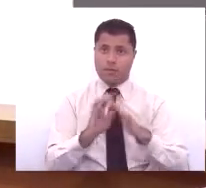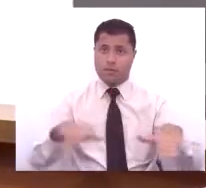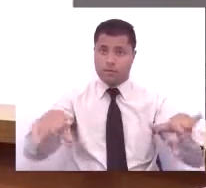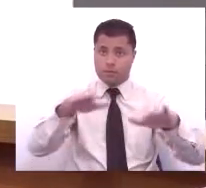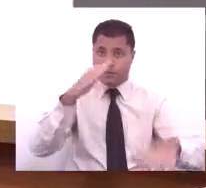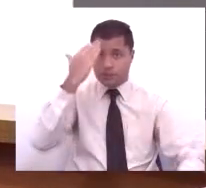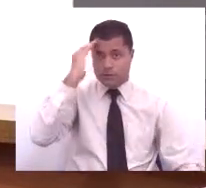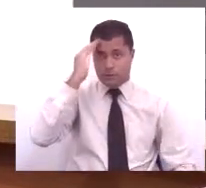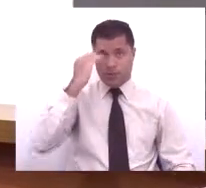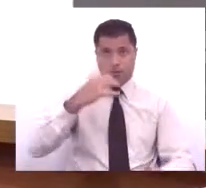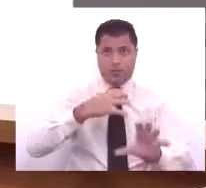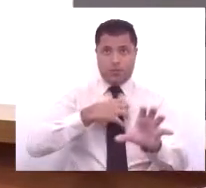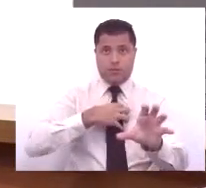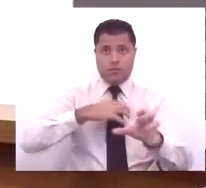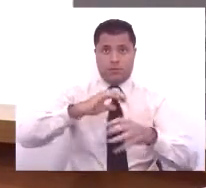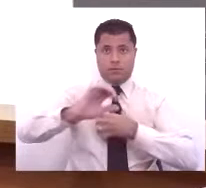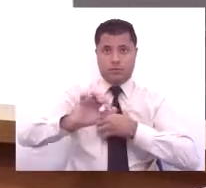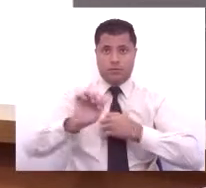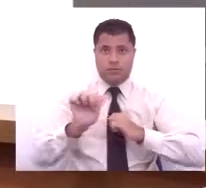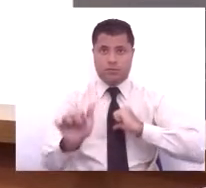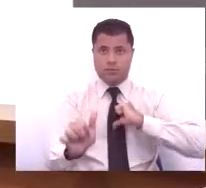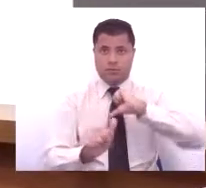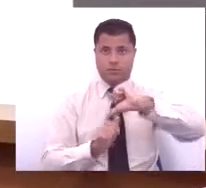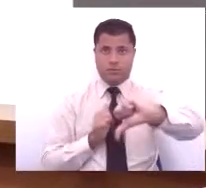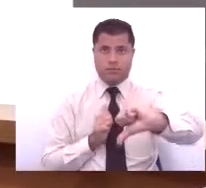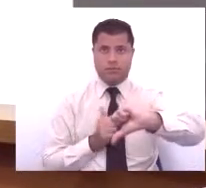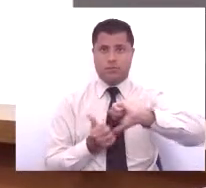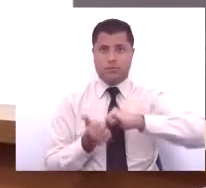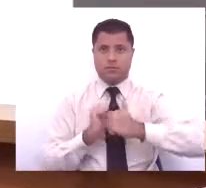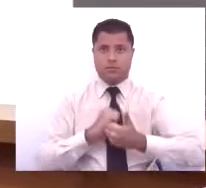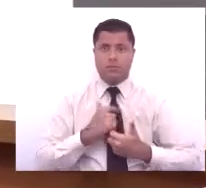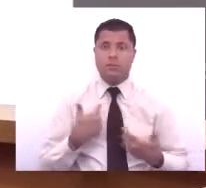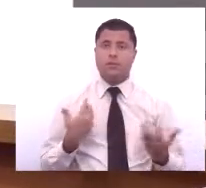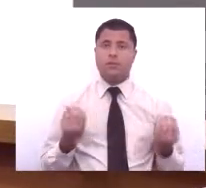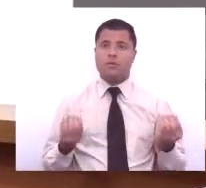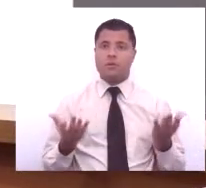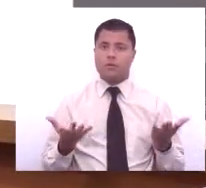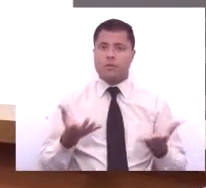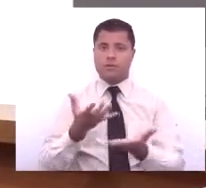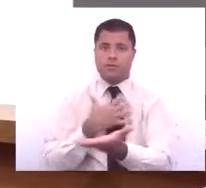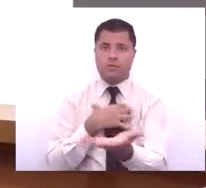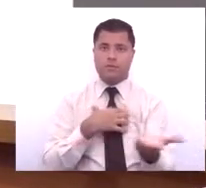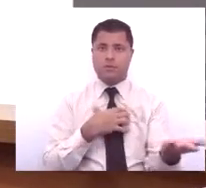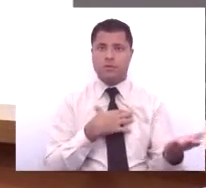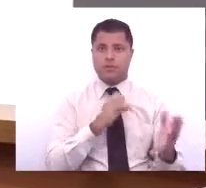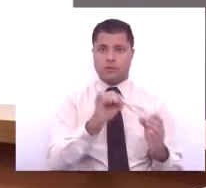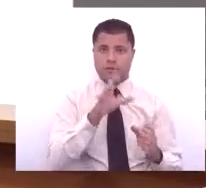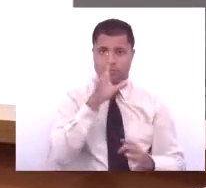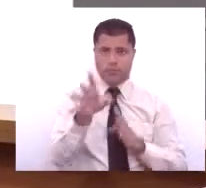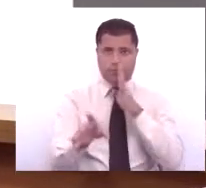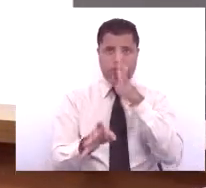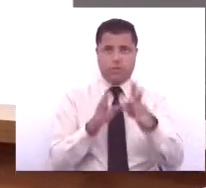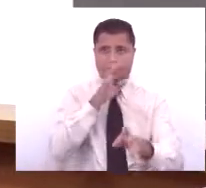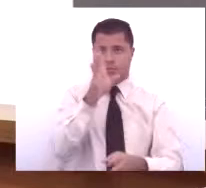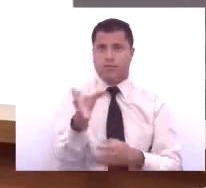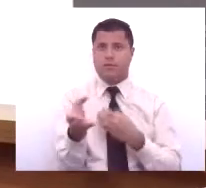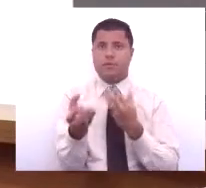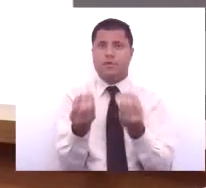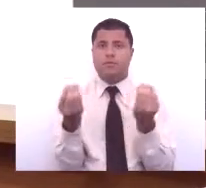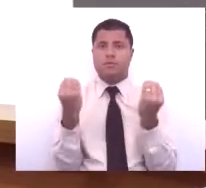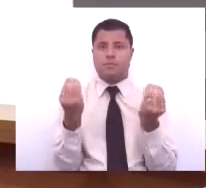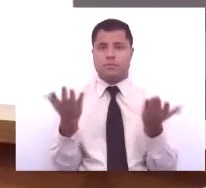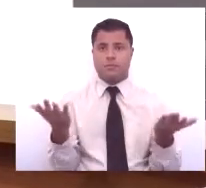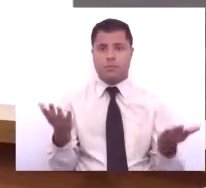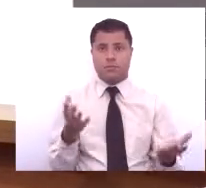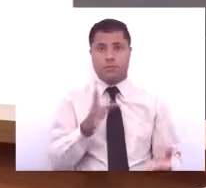coloquem em meu lugar e procurem avaliar como se sentiriam vocês mesmos se acusações gravíssimas fossem